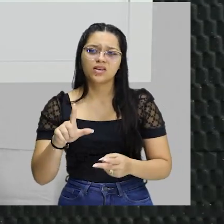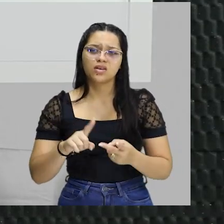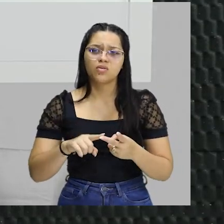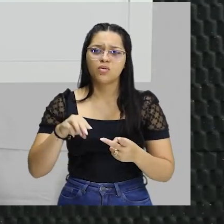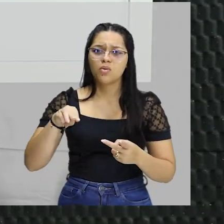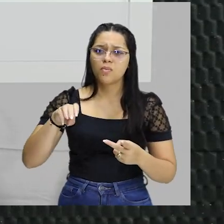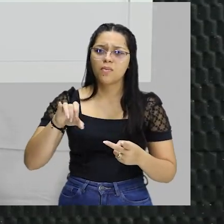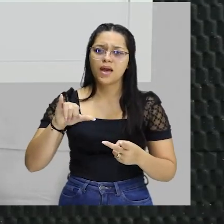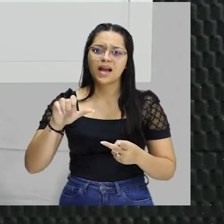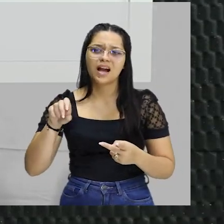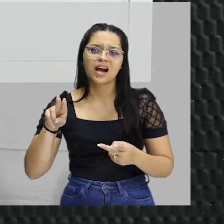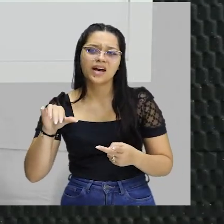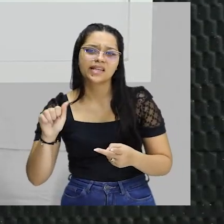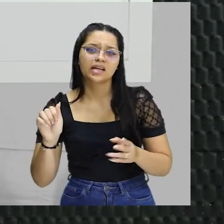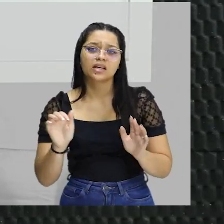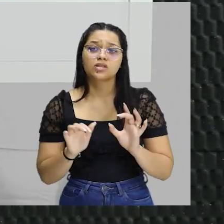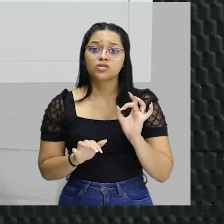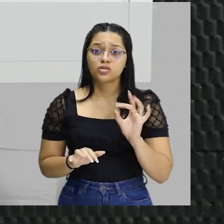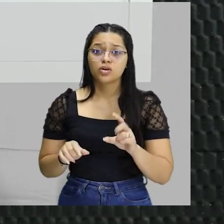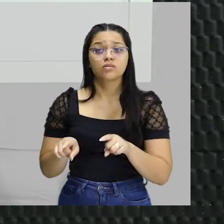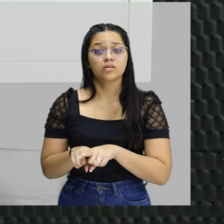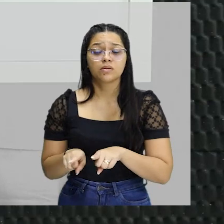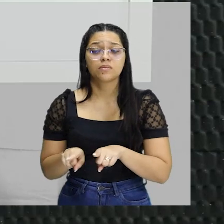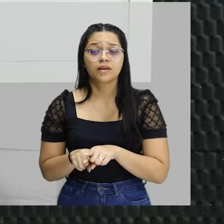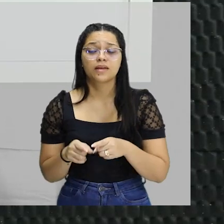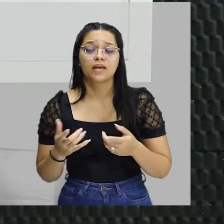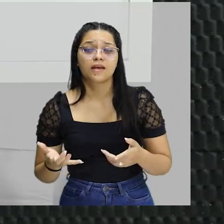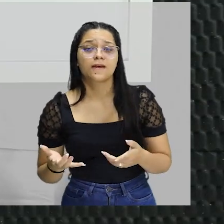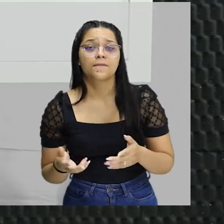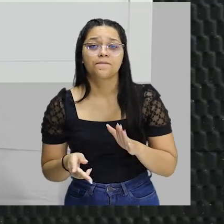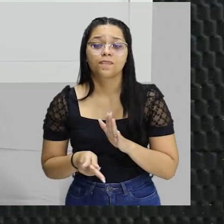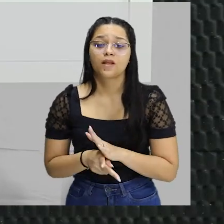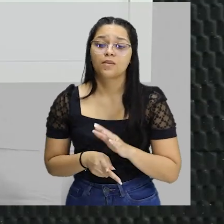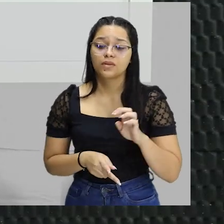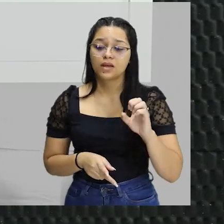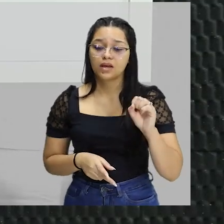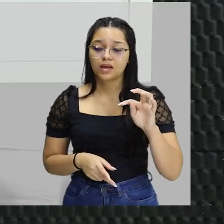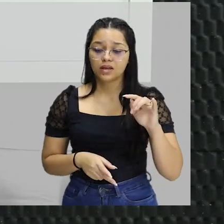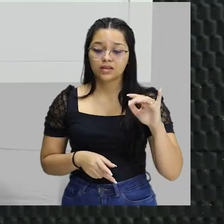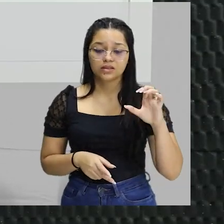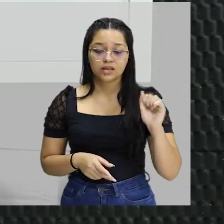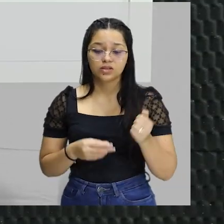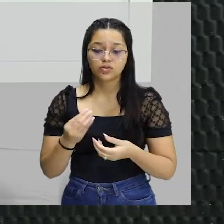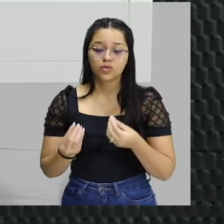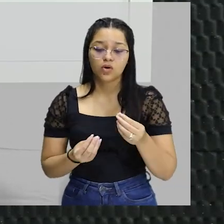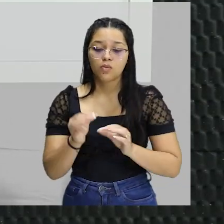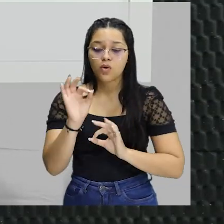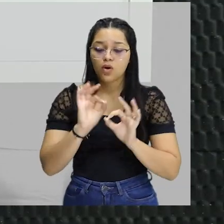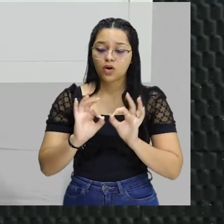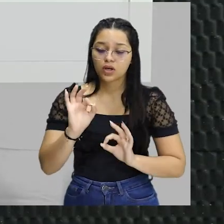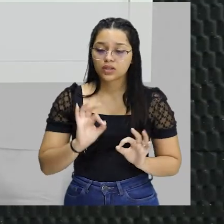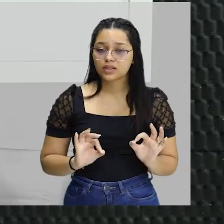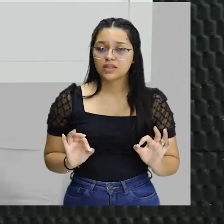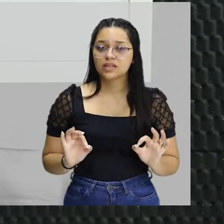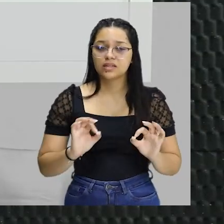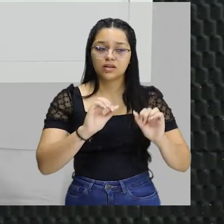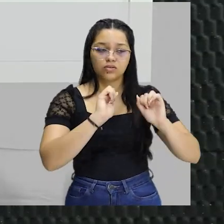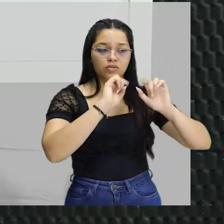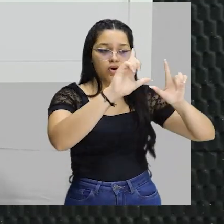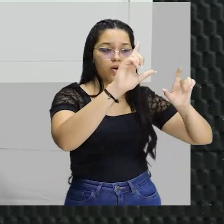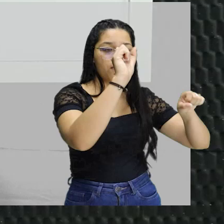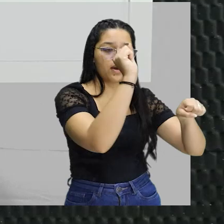mecânica também, você vai aprender bastante essa parte, não é, da estática, né, como é que mantém aqueles corpozinhos ali, não